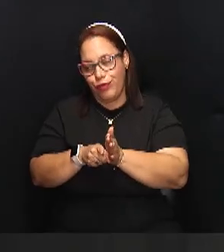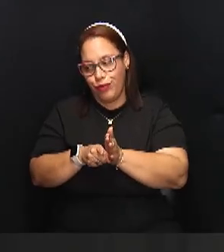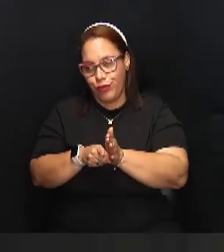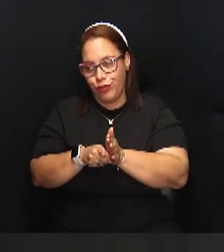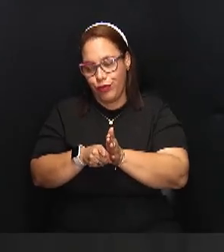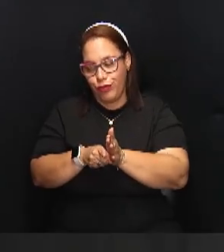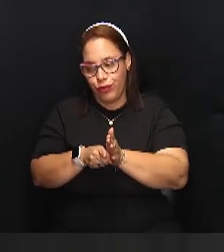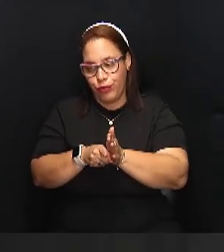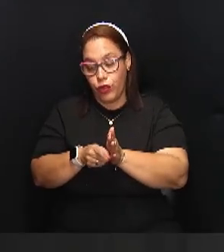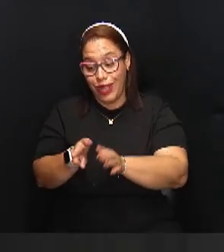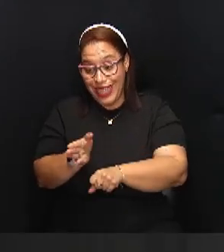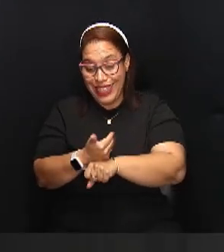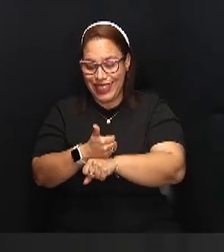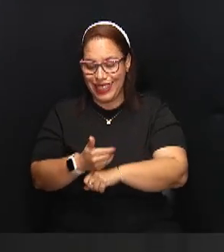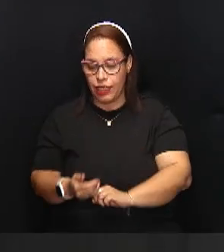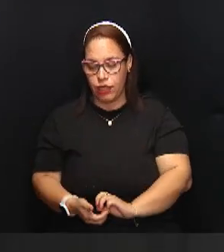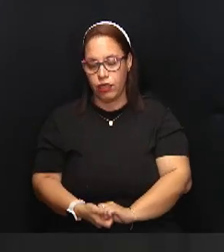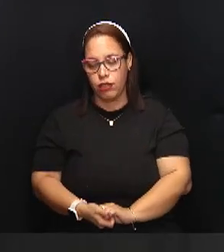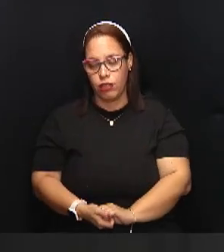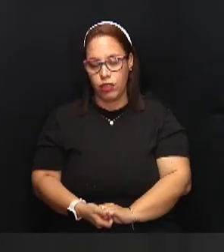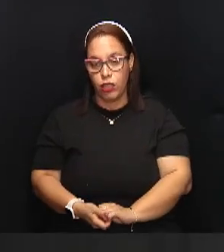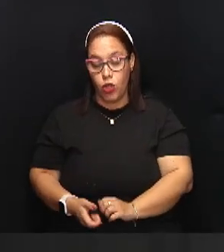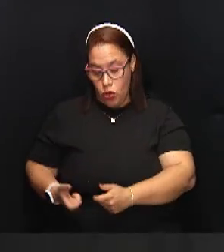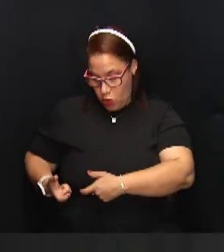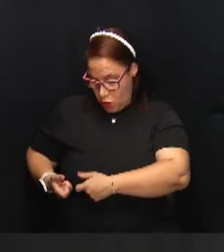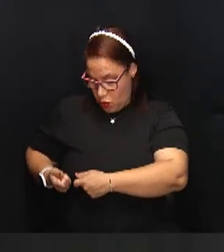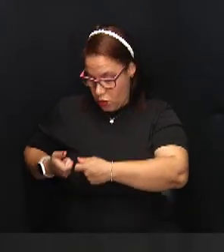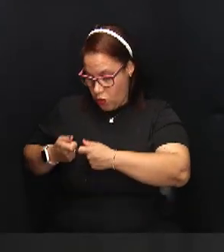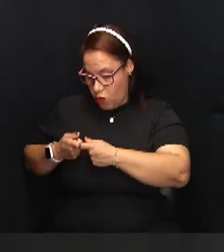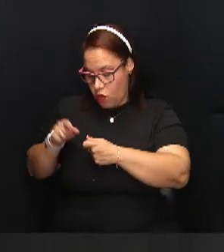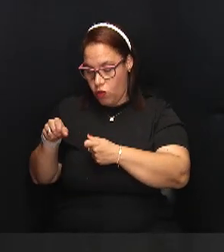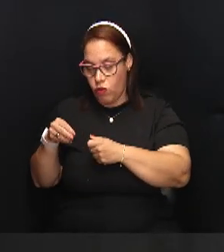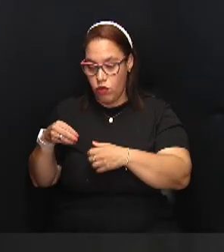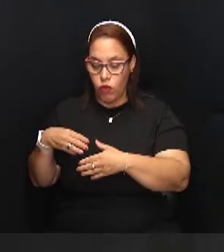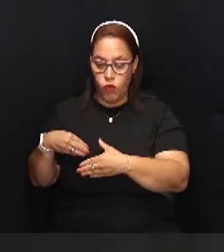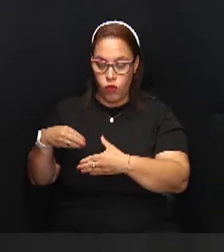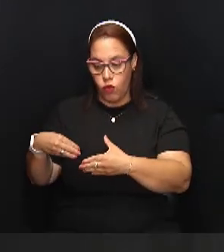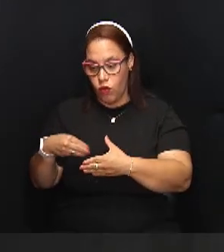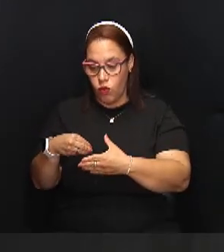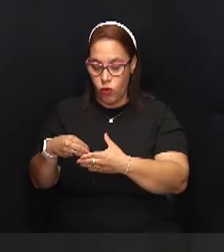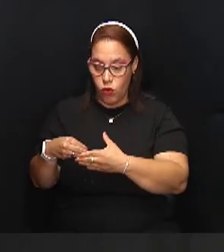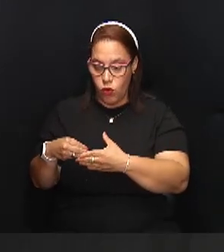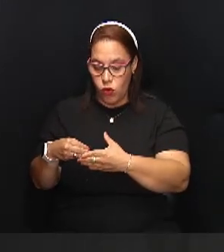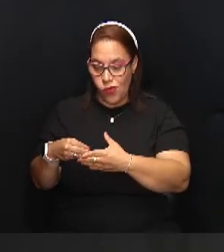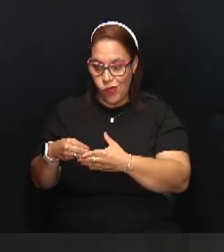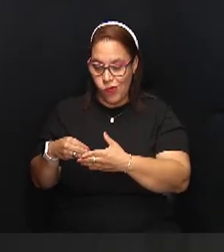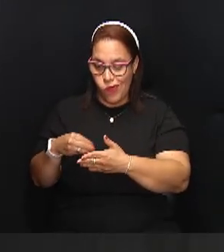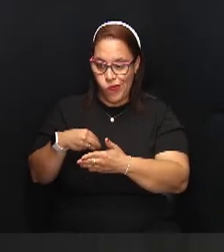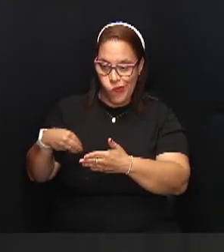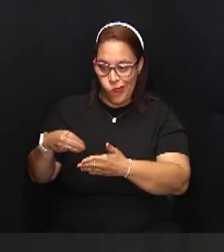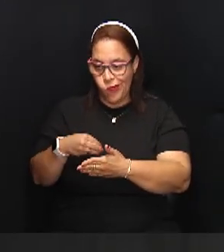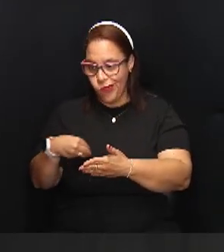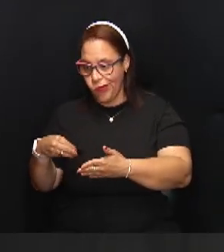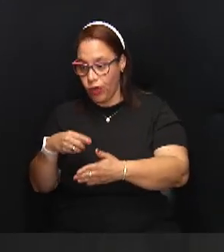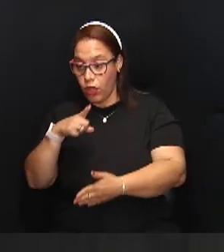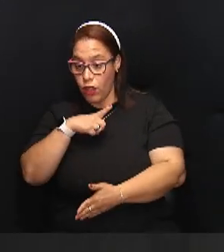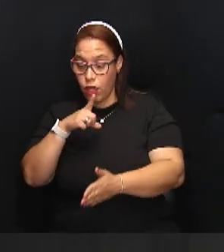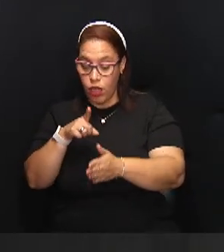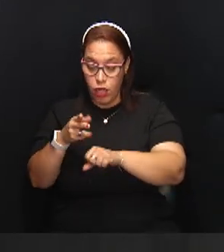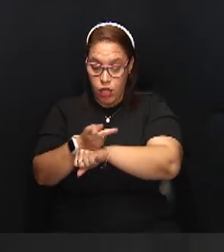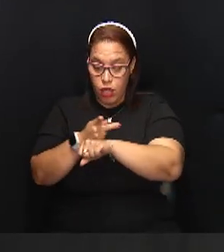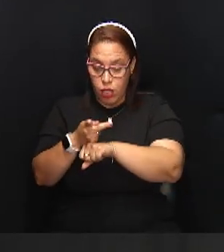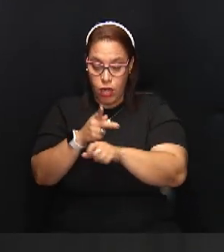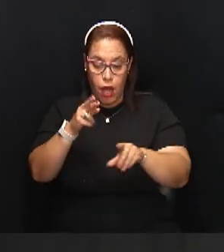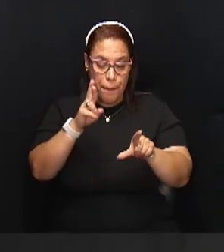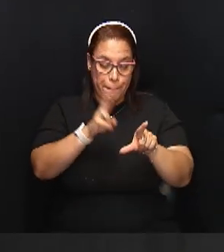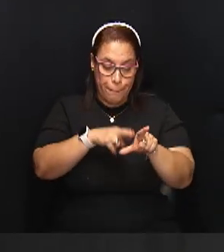um diagnóstico precoce. Câncer de mama, por exemplo, você vai lá, faz a mamografia, faz seu ultrassom, tem um rastreamento. A próstata é a